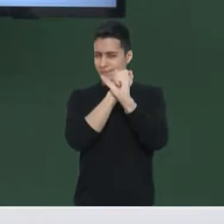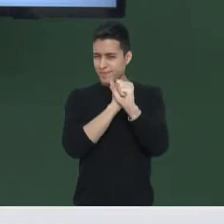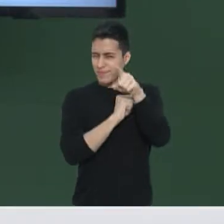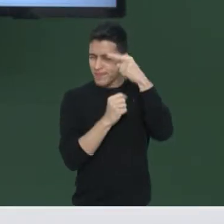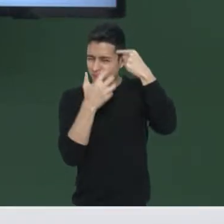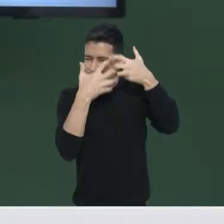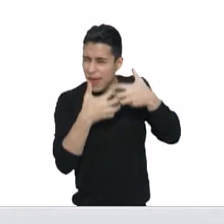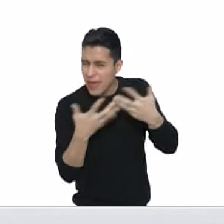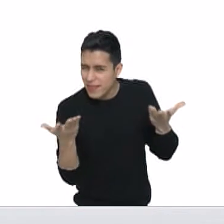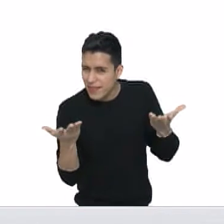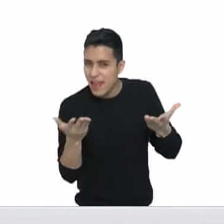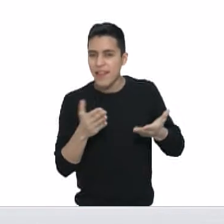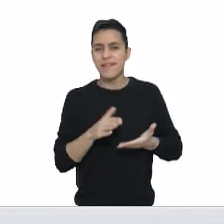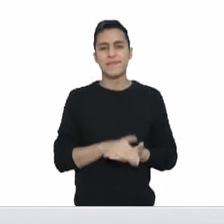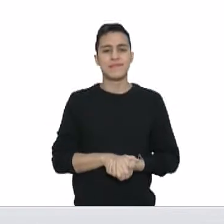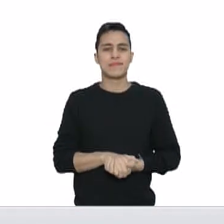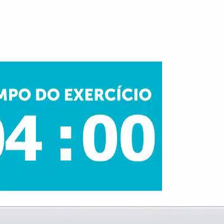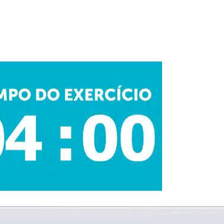pensa aí.